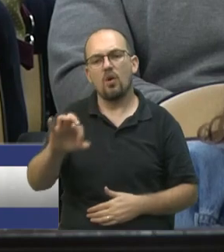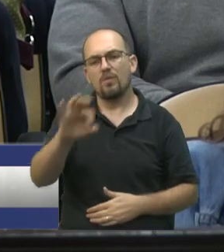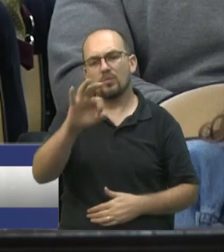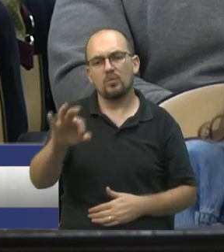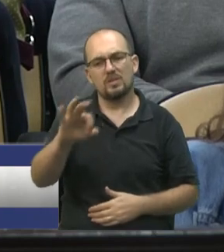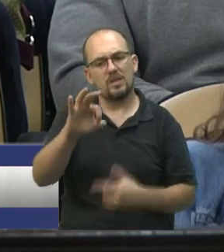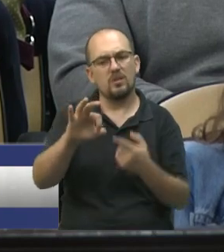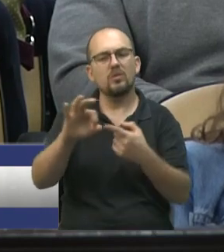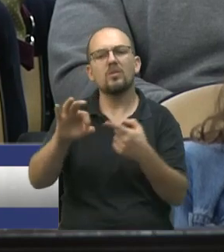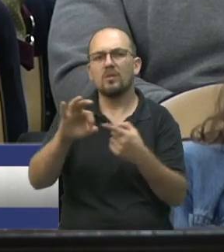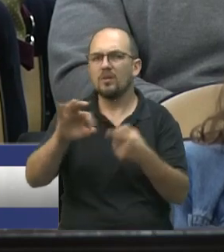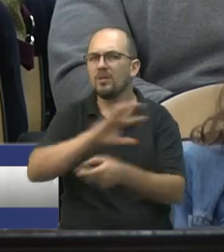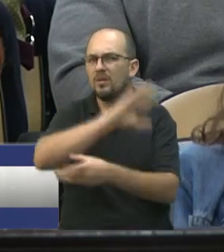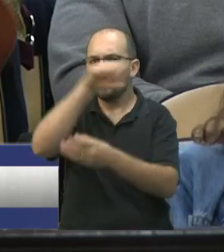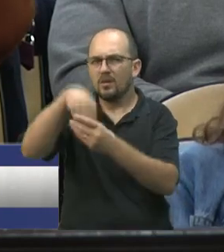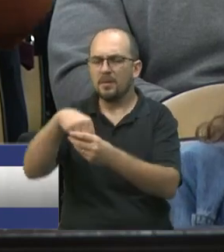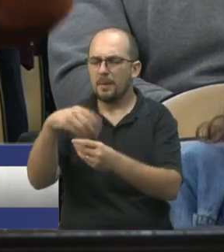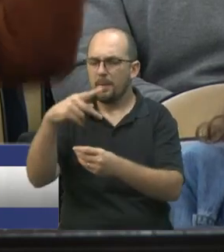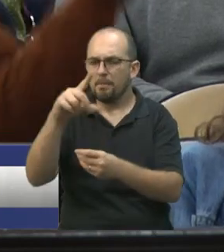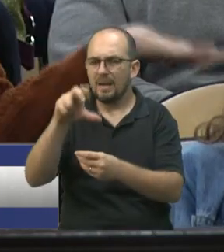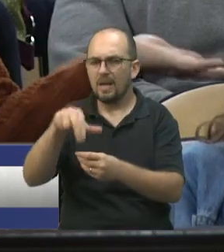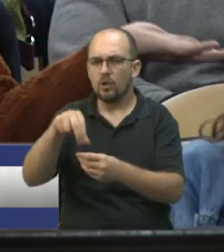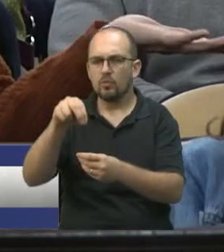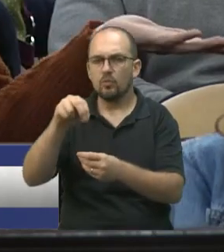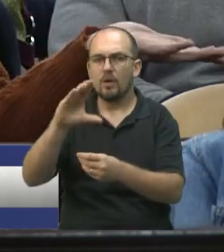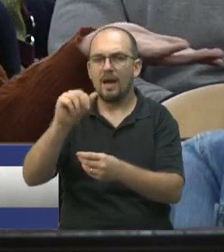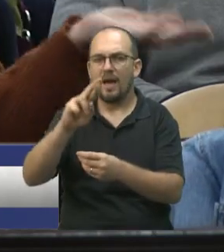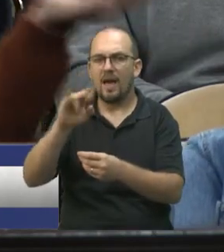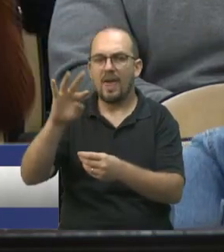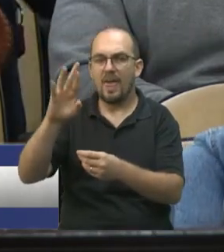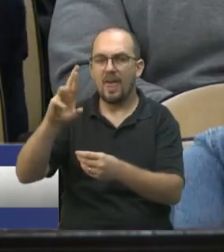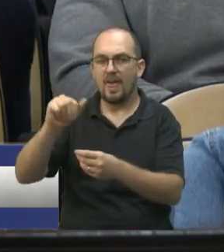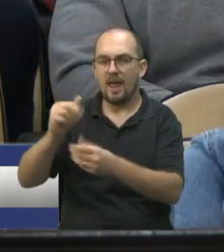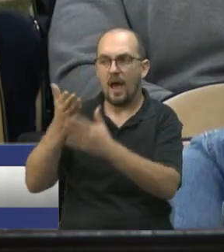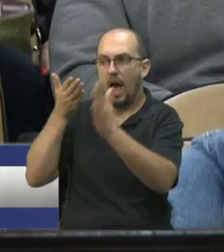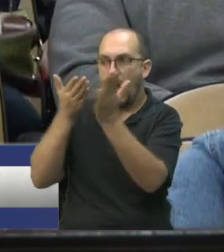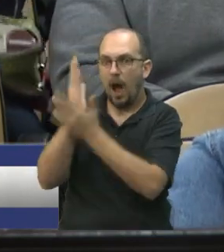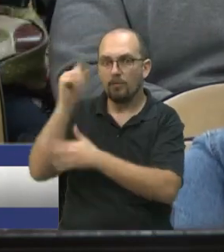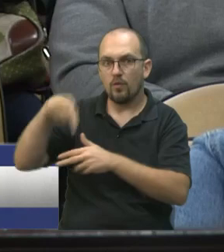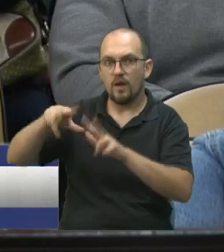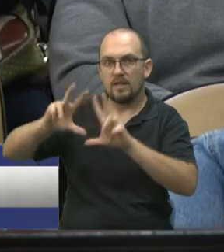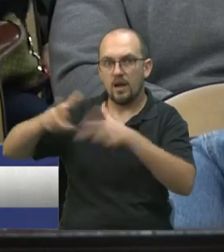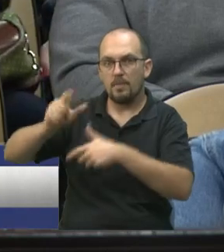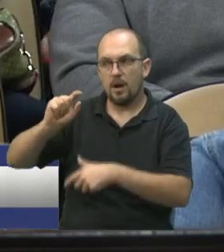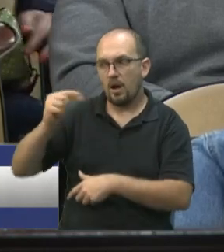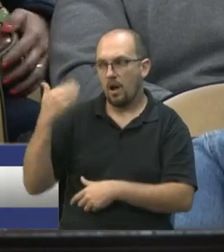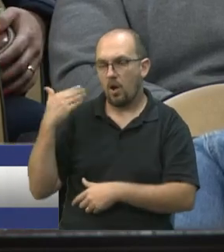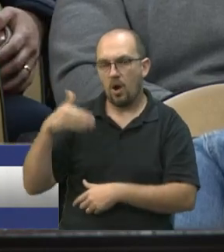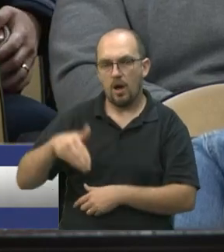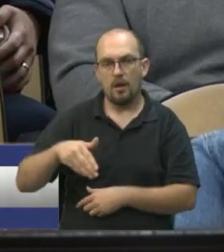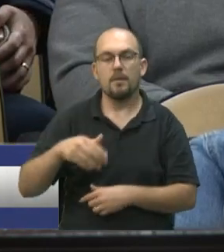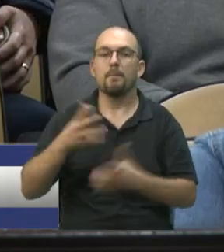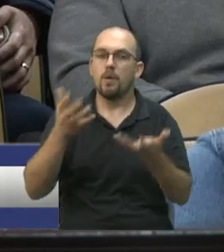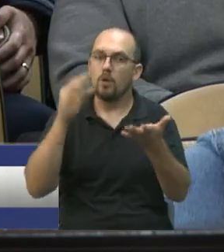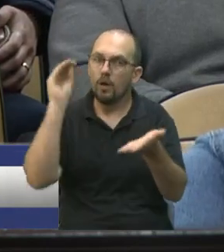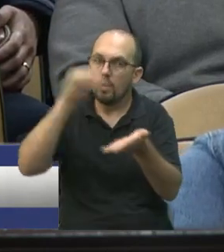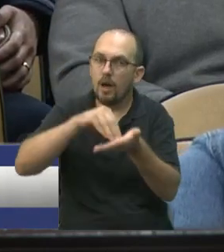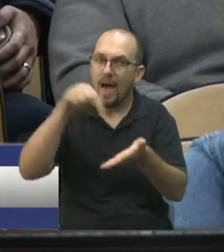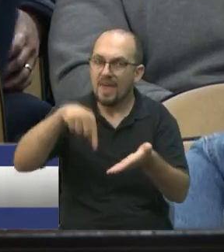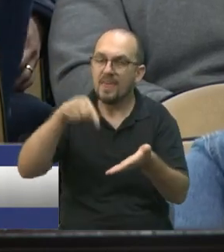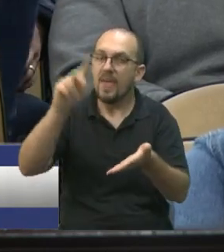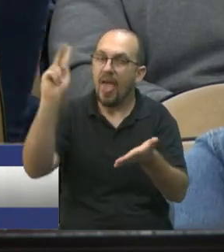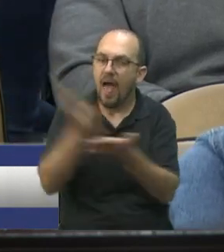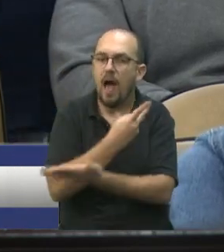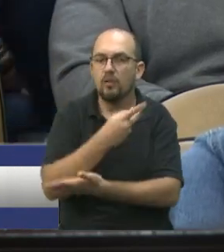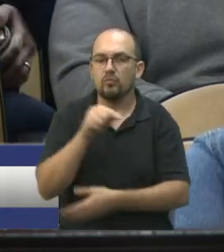deva estar previsto o plano de carreira que foi aprovado pela Câmara agora, mas eu quero deixar registrado aqui que ele está